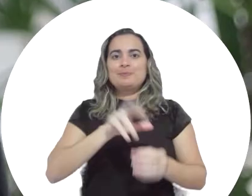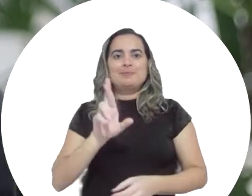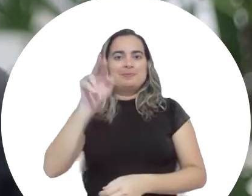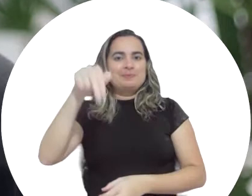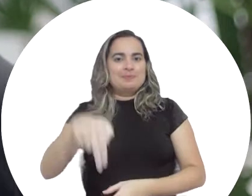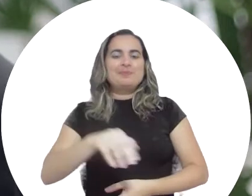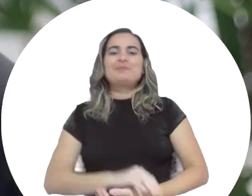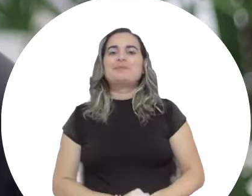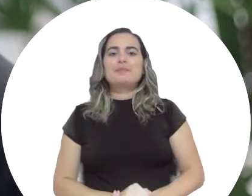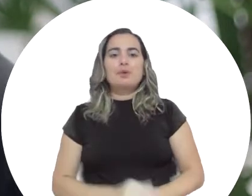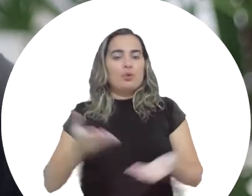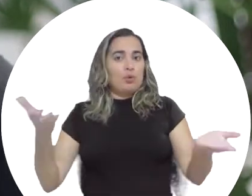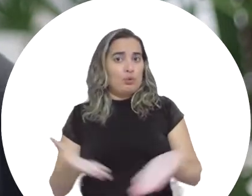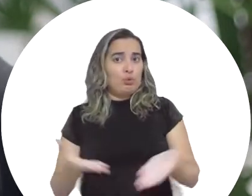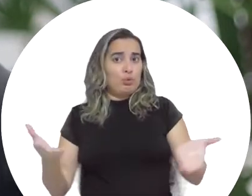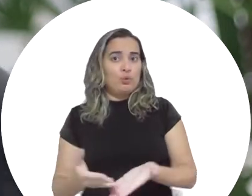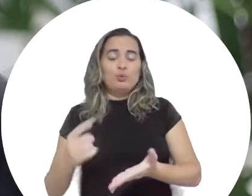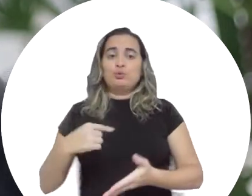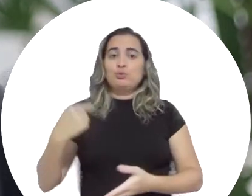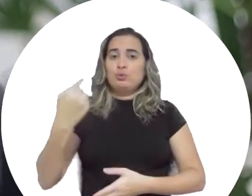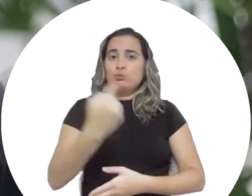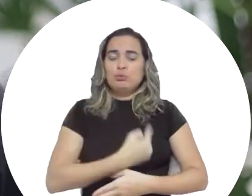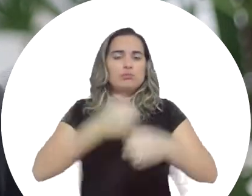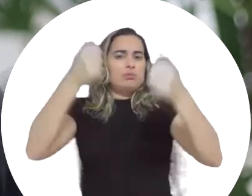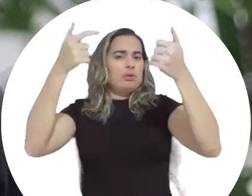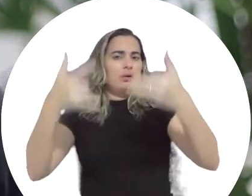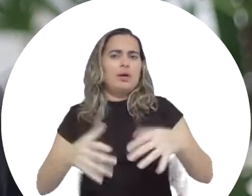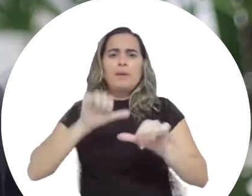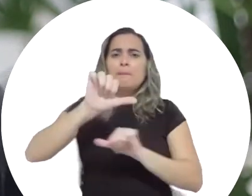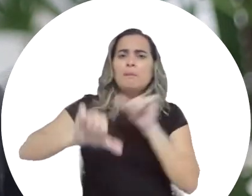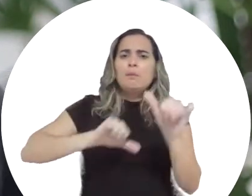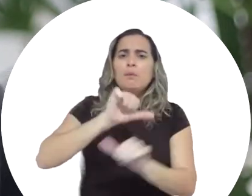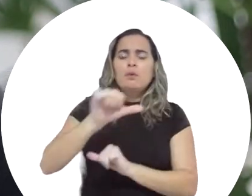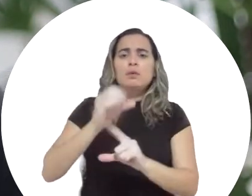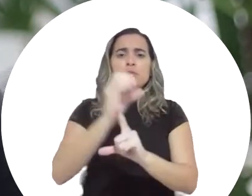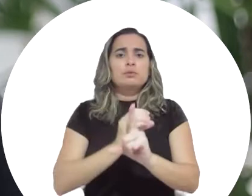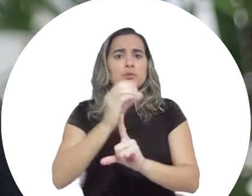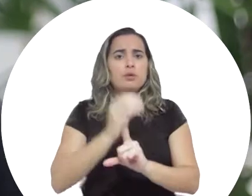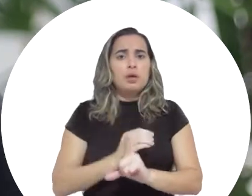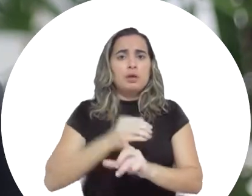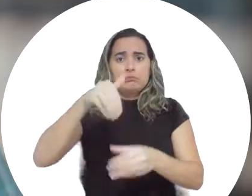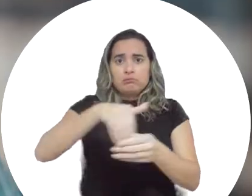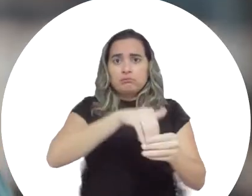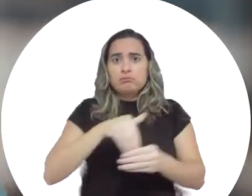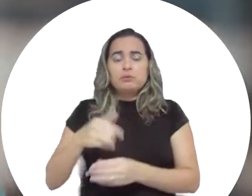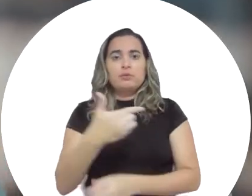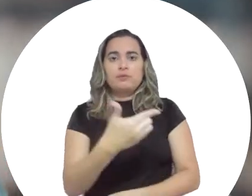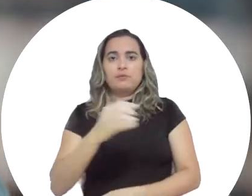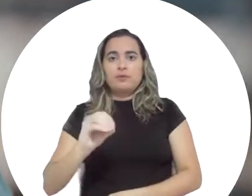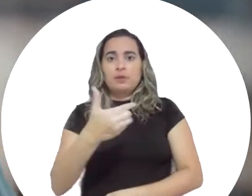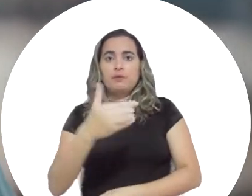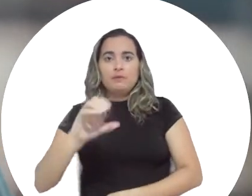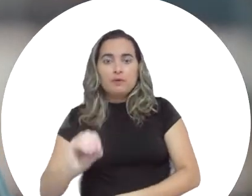Norte. No programa de hoje, você vai ficar por dentro das principais mudanças no calendário eleitoral de 2020. E vai ver também